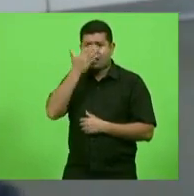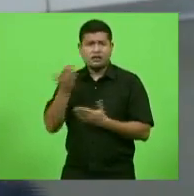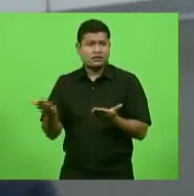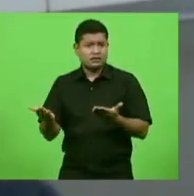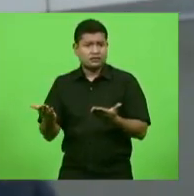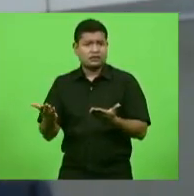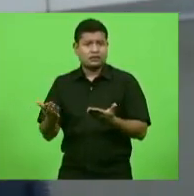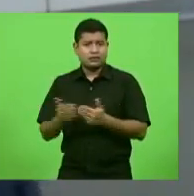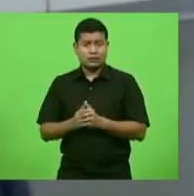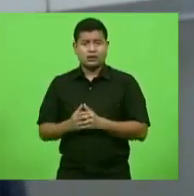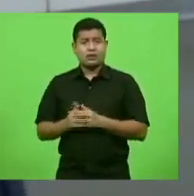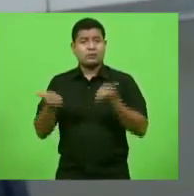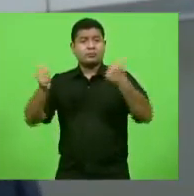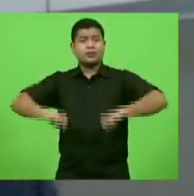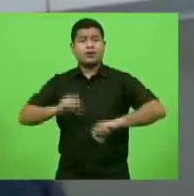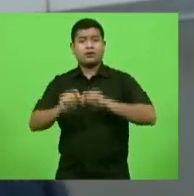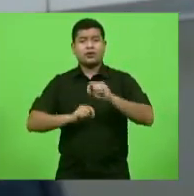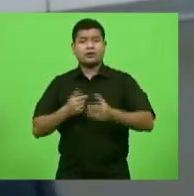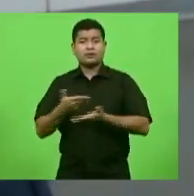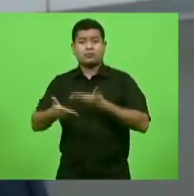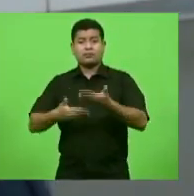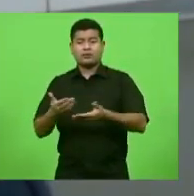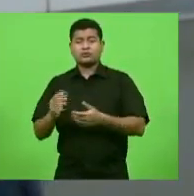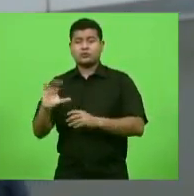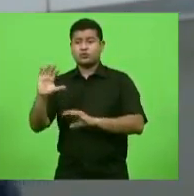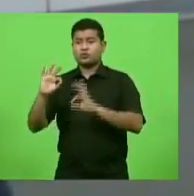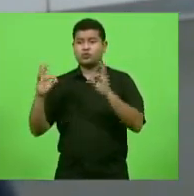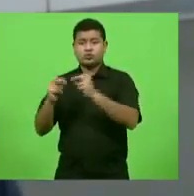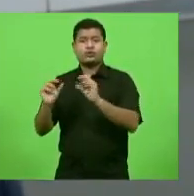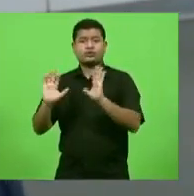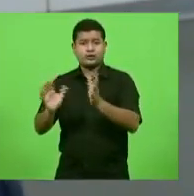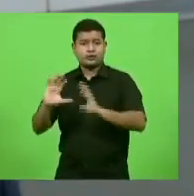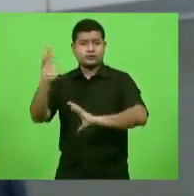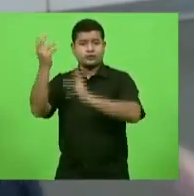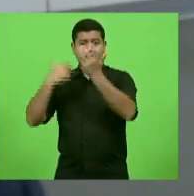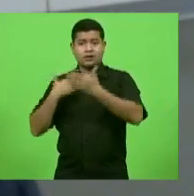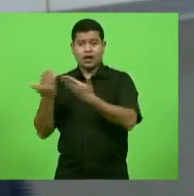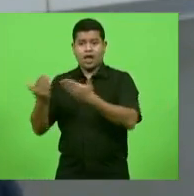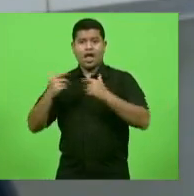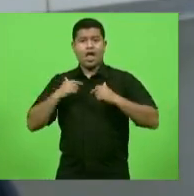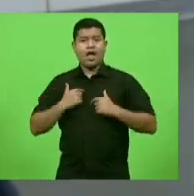todos esses desastres licitatórios, a postura do governador foi a de